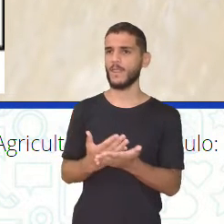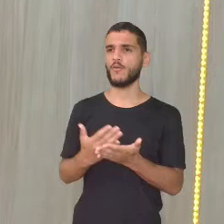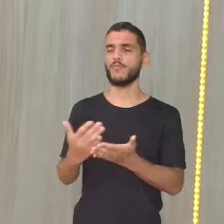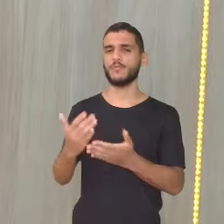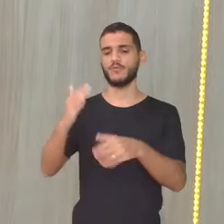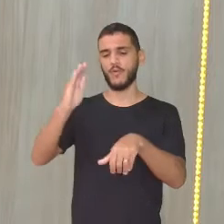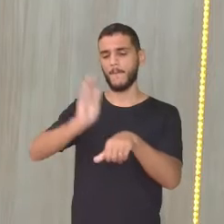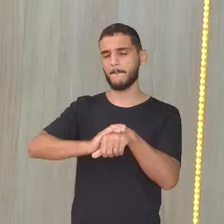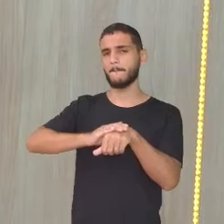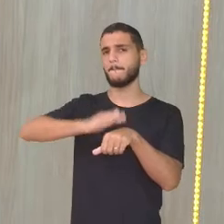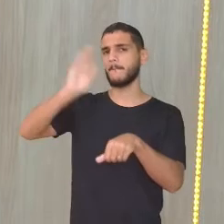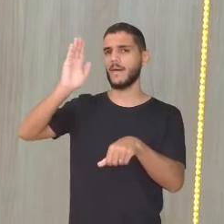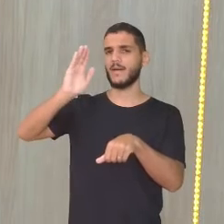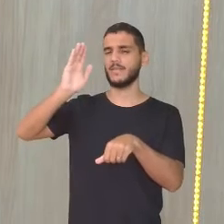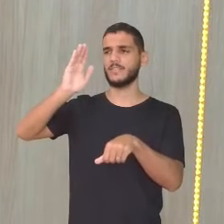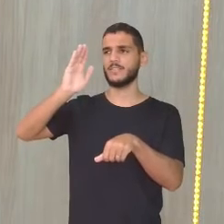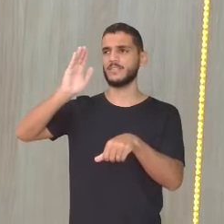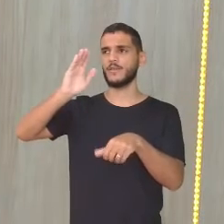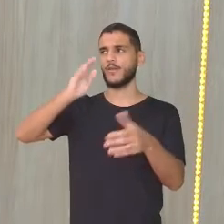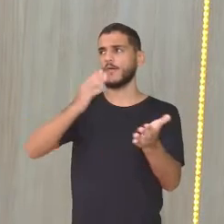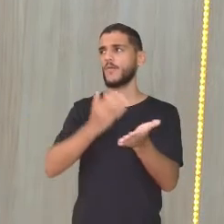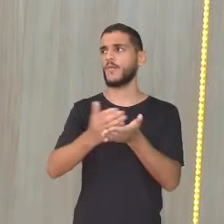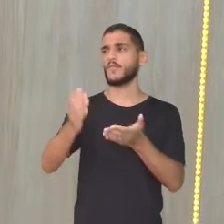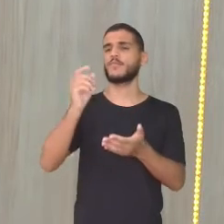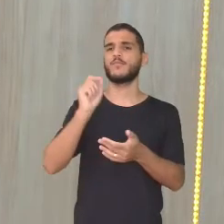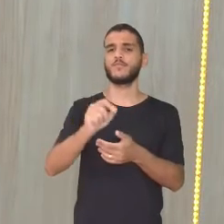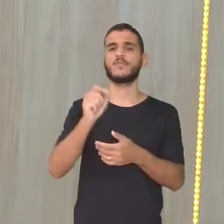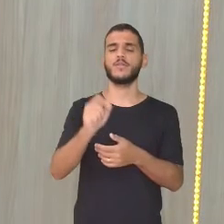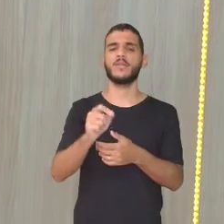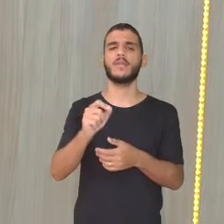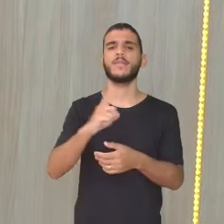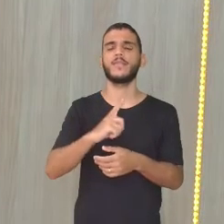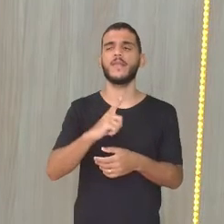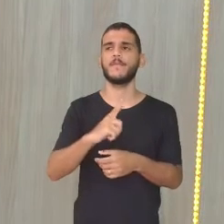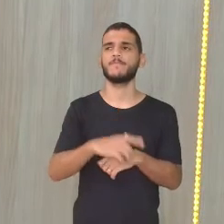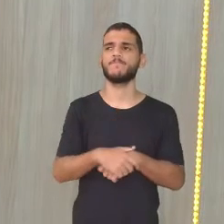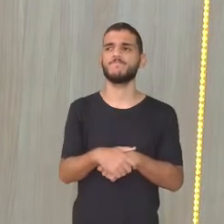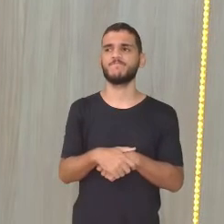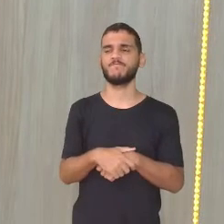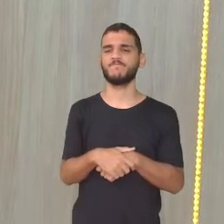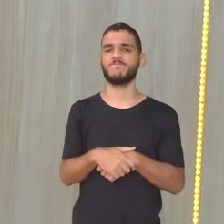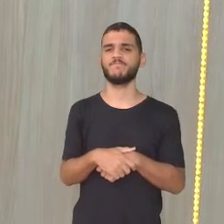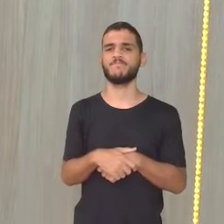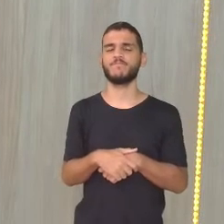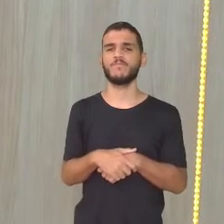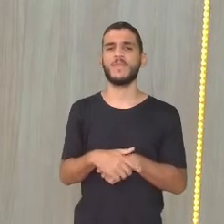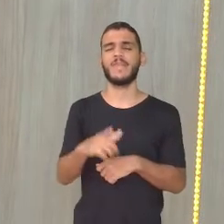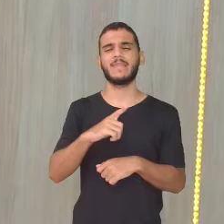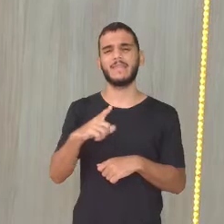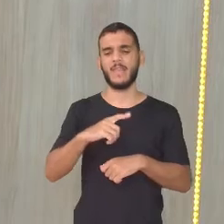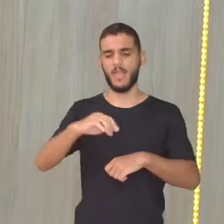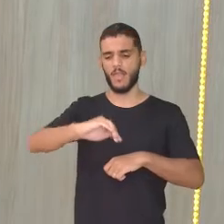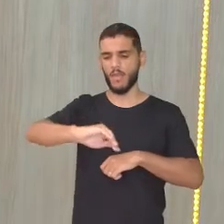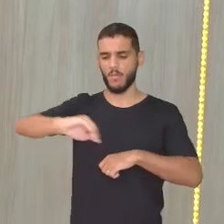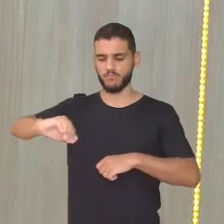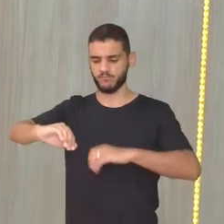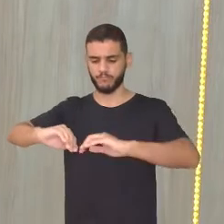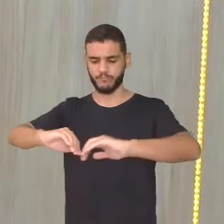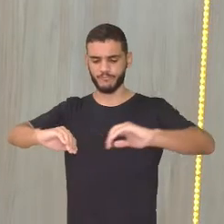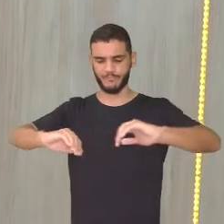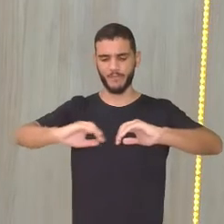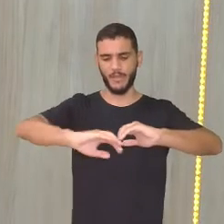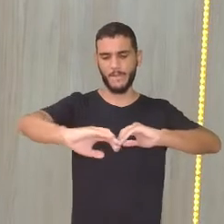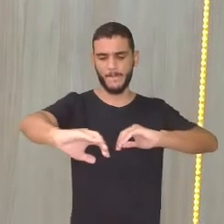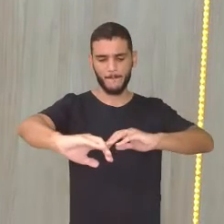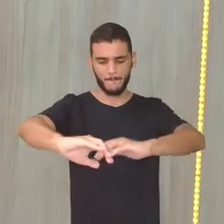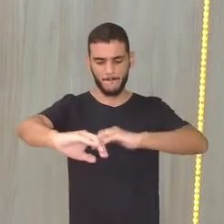onde lá a gente vai ter, a partir da geração de excedentes, a gente vai ter, começa a haver uma divisão das pessoas, né?